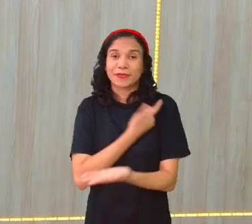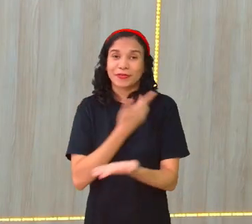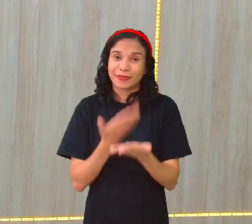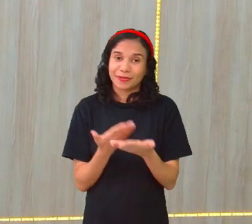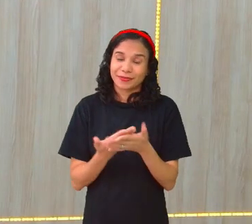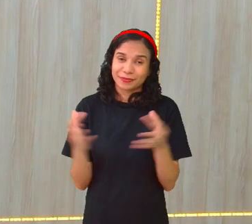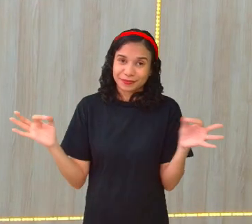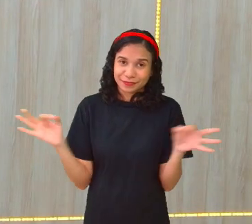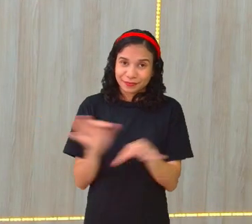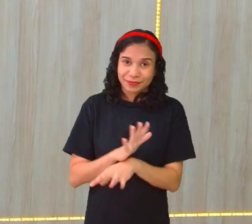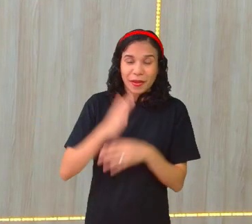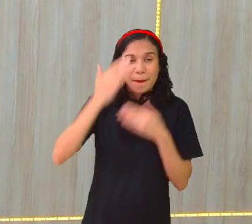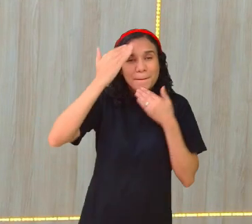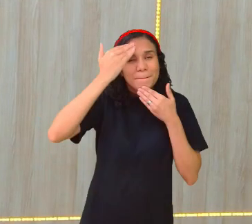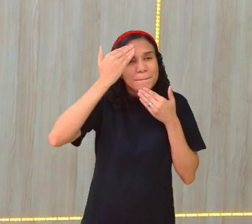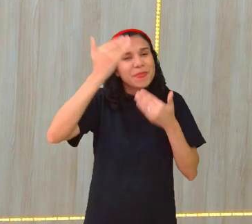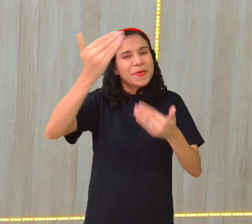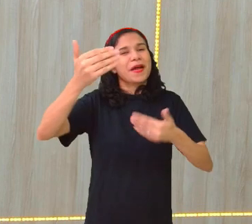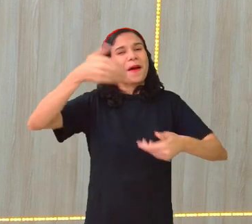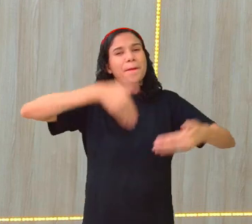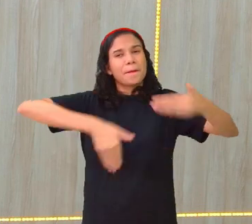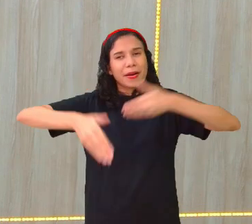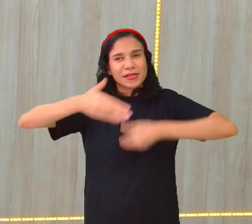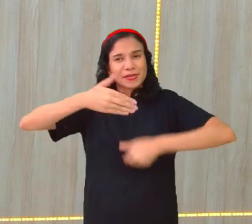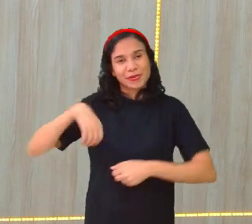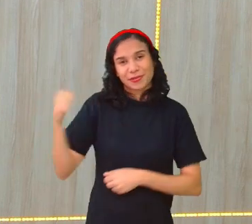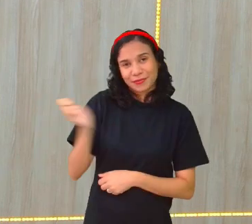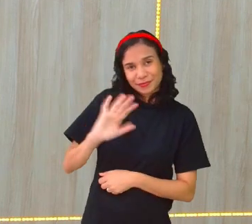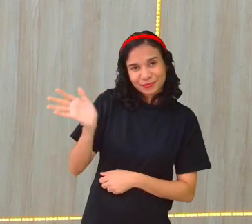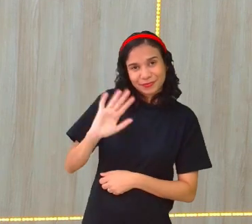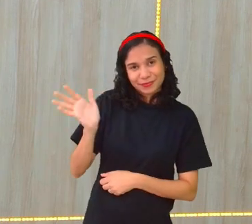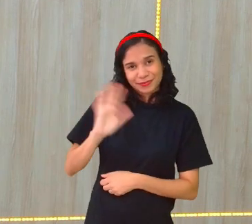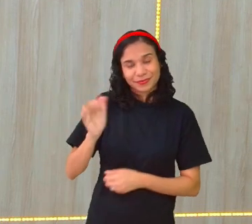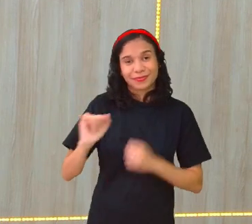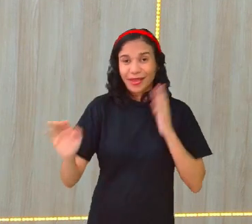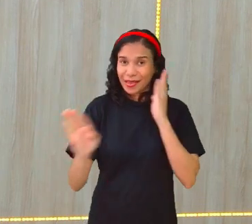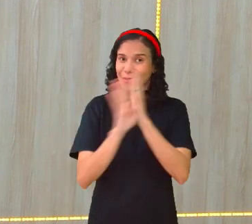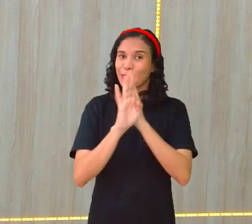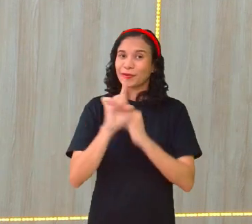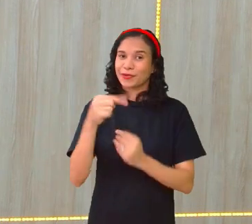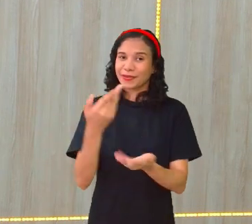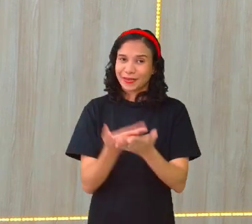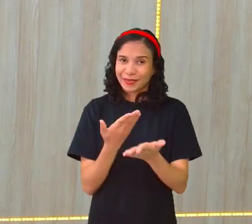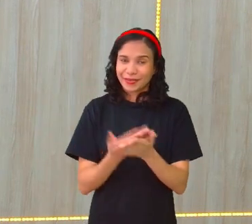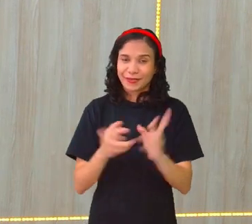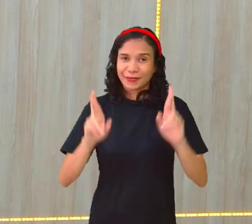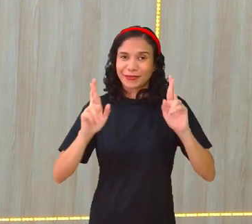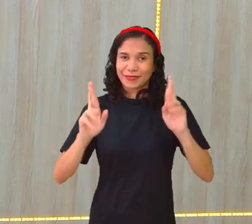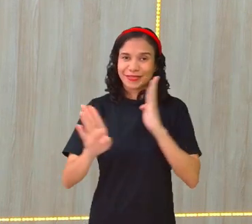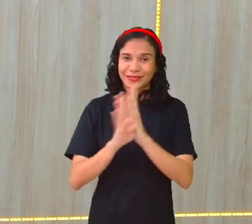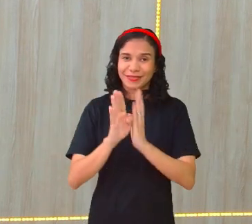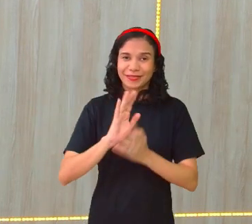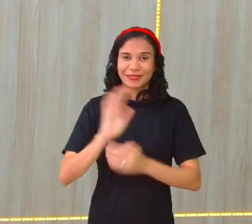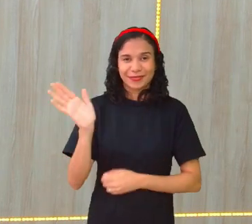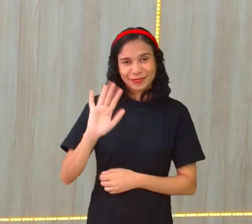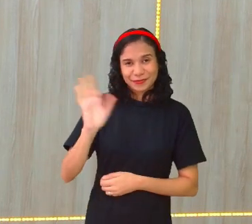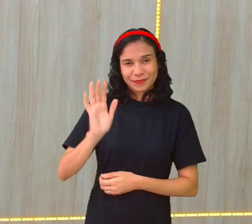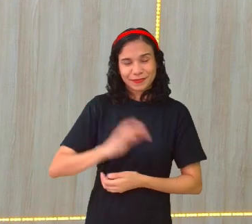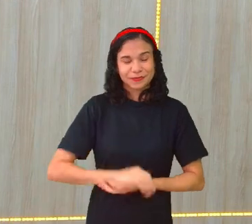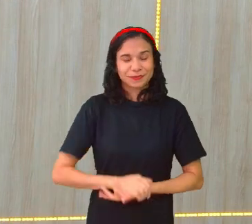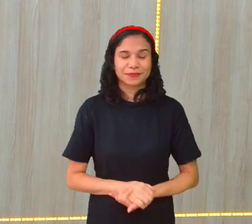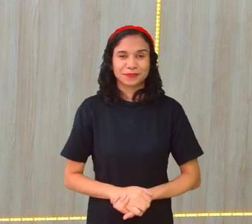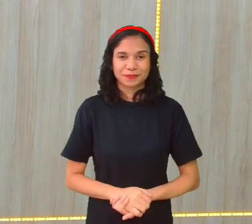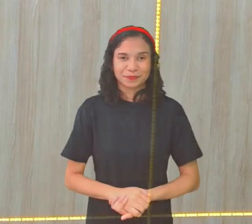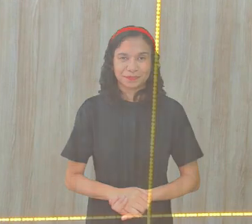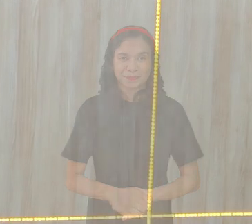está acabando. Agradeço a vocês a participação. Tchau, tchau, pessoal. Até a próxima aula. Esperamos vocês. Tchau, tchau.